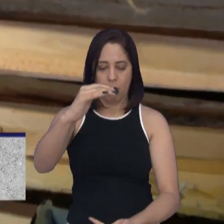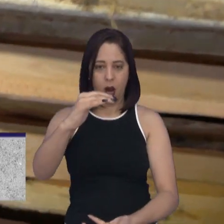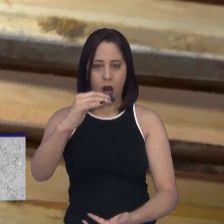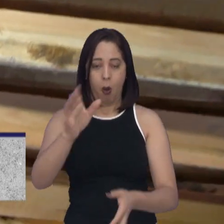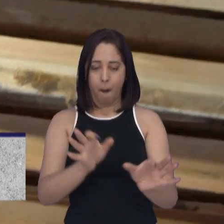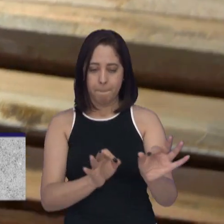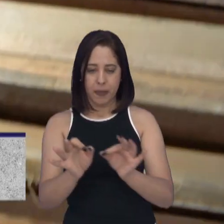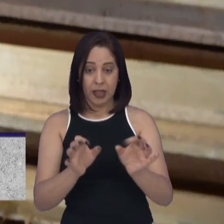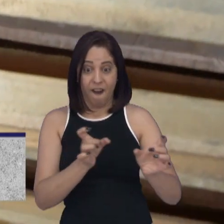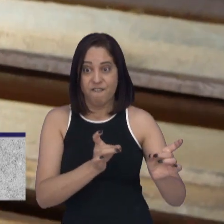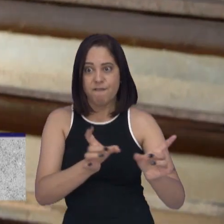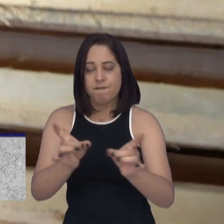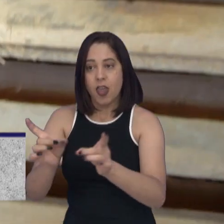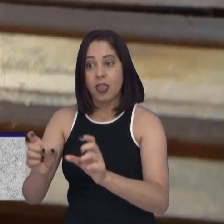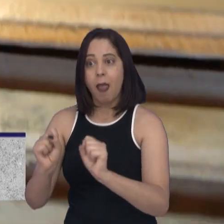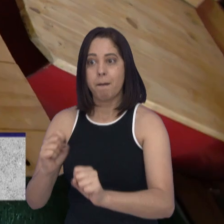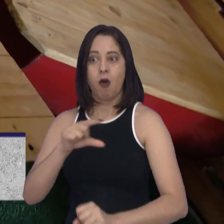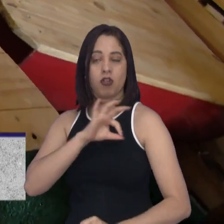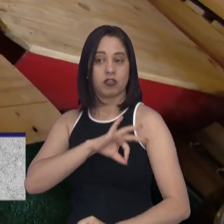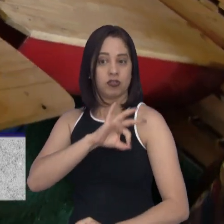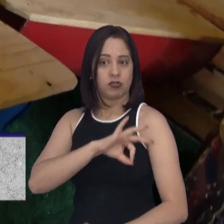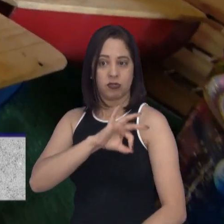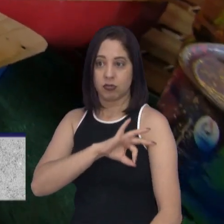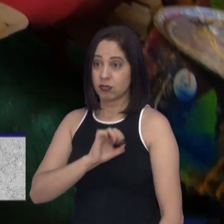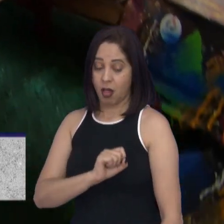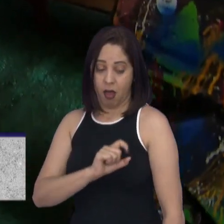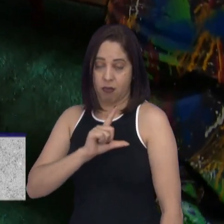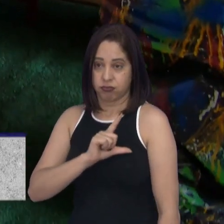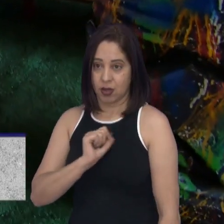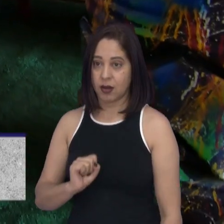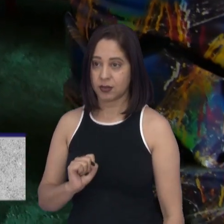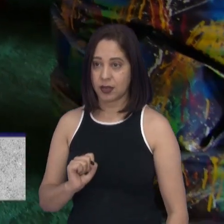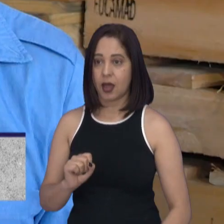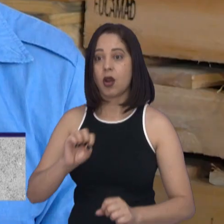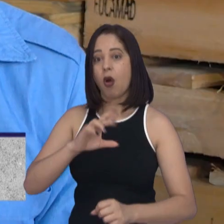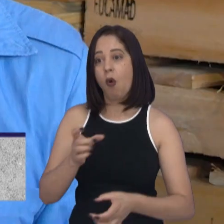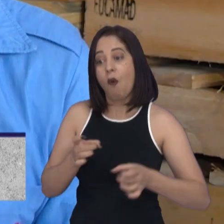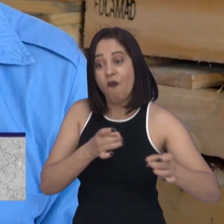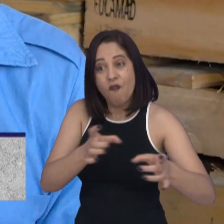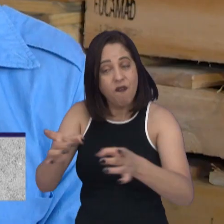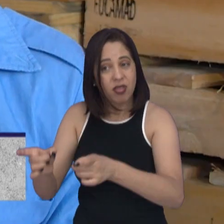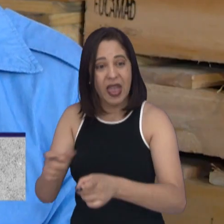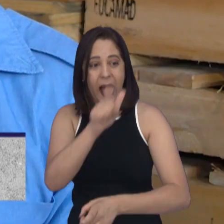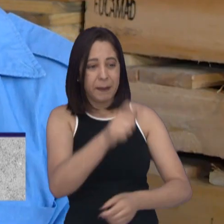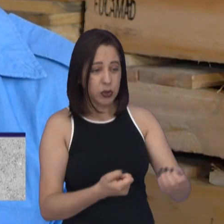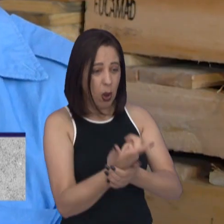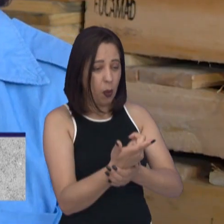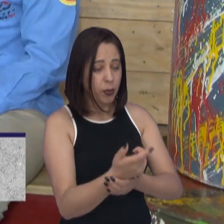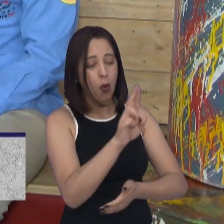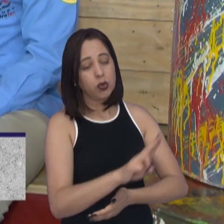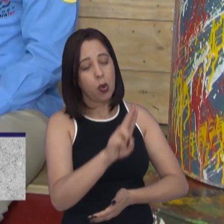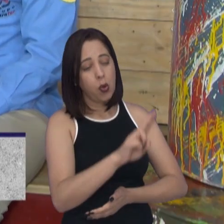vezes, teve um único uso ou simplesmente comercializando aquilo que foi descartado por alguém que já fez uso desse